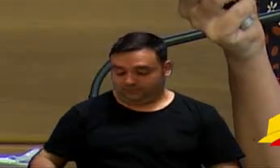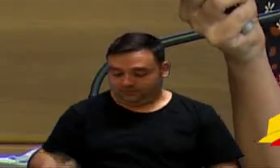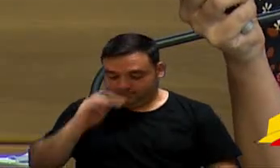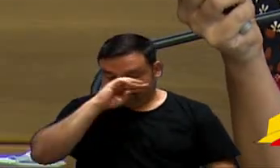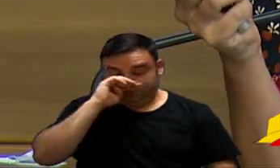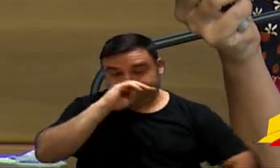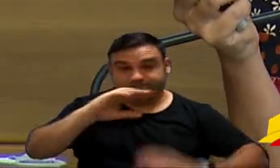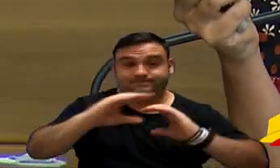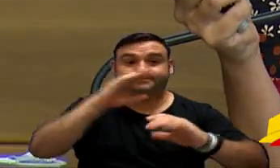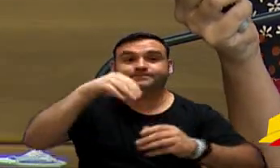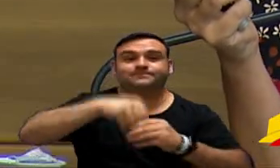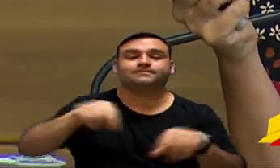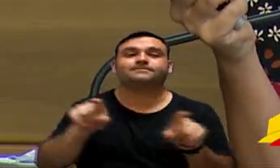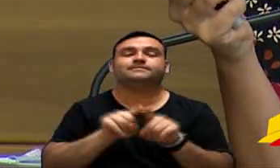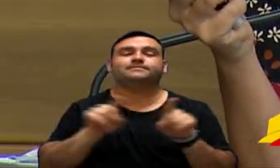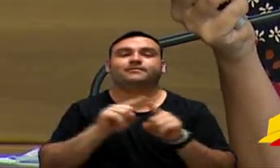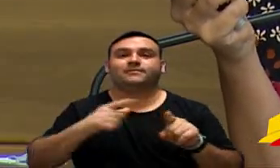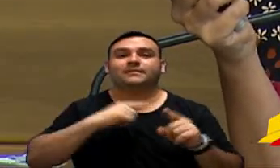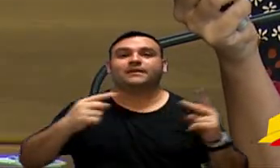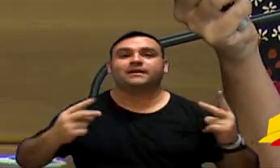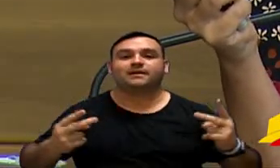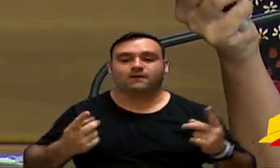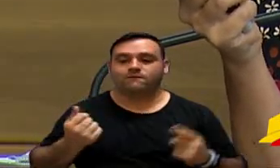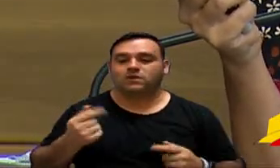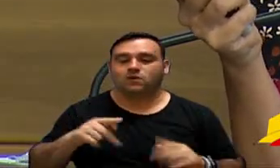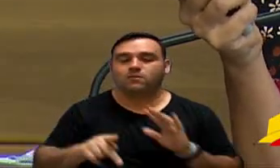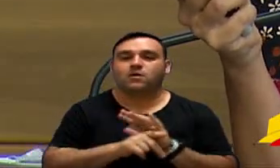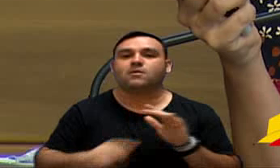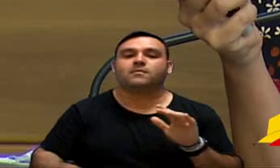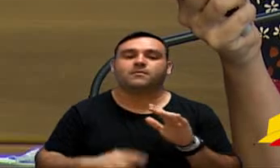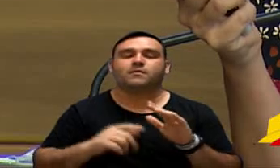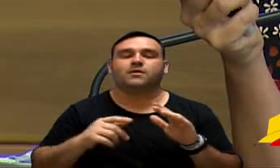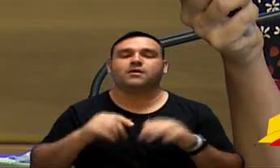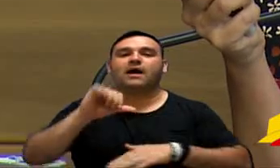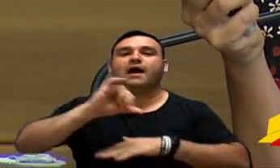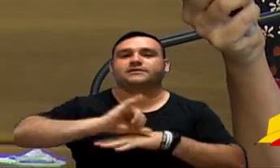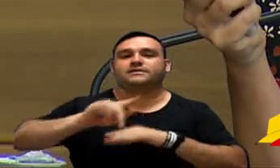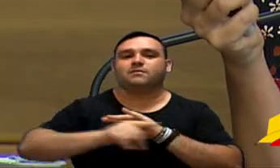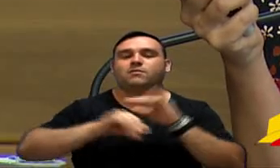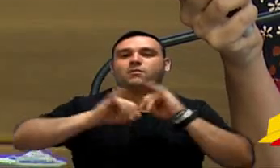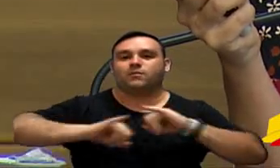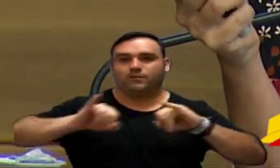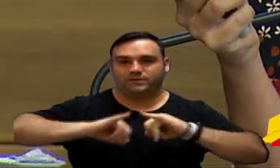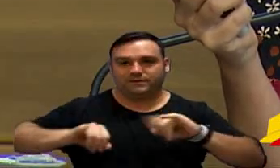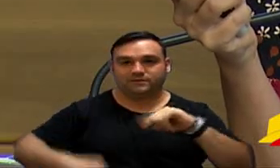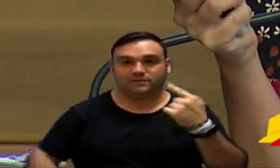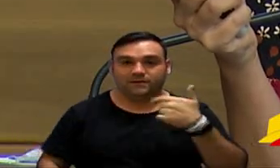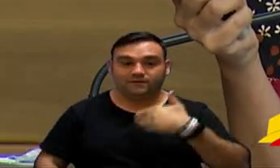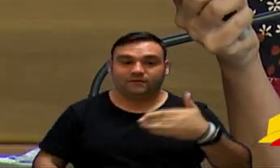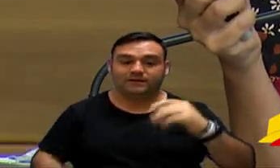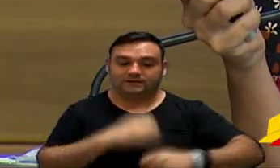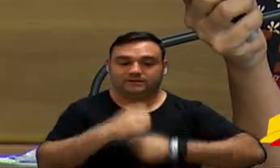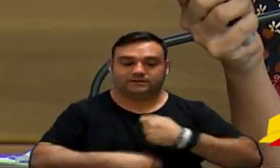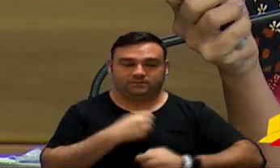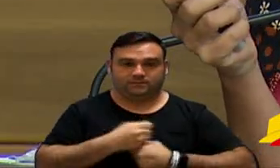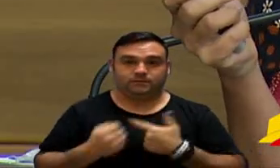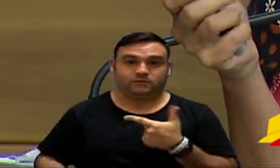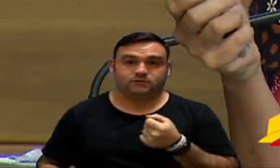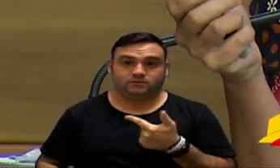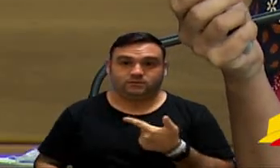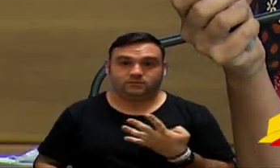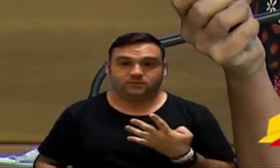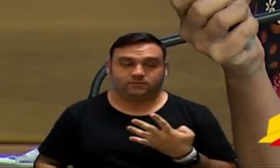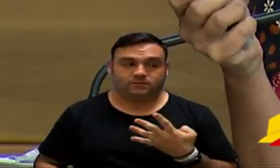comunicação institucional, a gente também tem um valor de contratação da agência de publicidade, que nós estamos prevendo para o ano que vem.